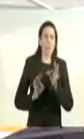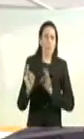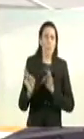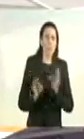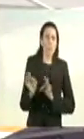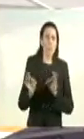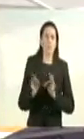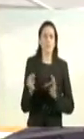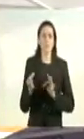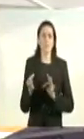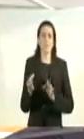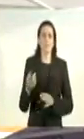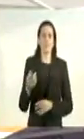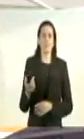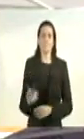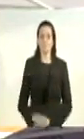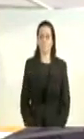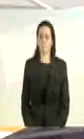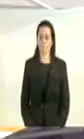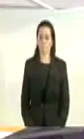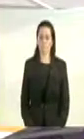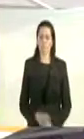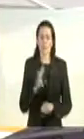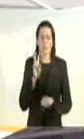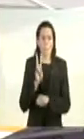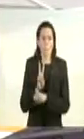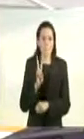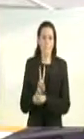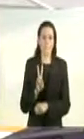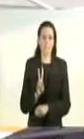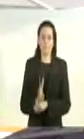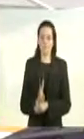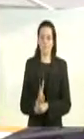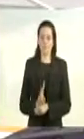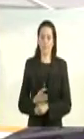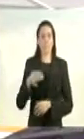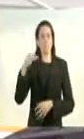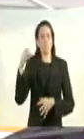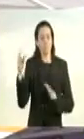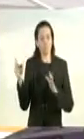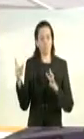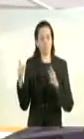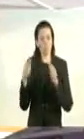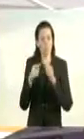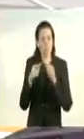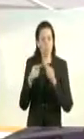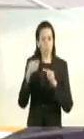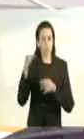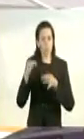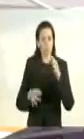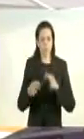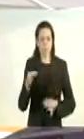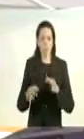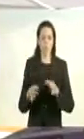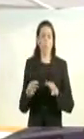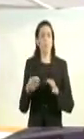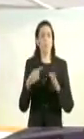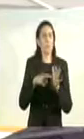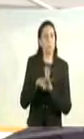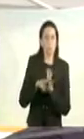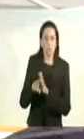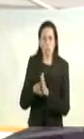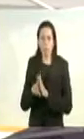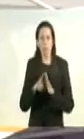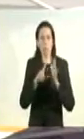bem feita, jurídica, embasando todas as decisões passadas, nos TCEs espalhados